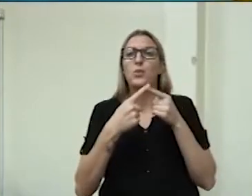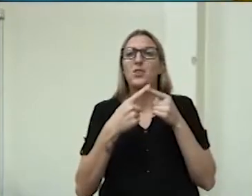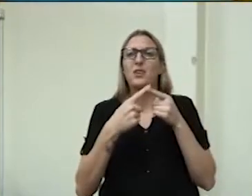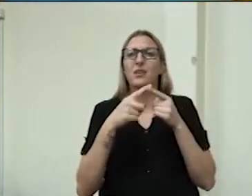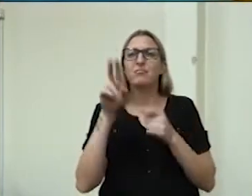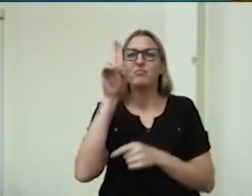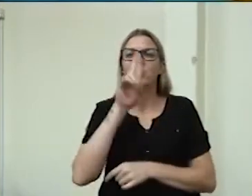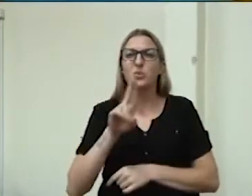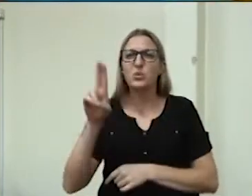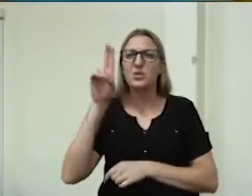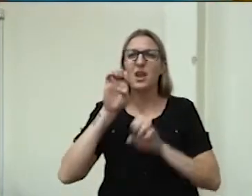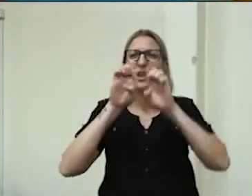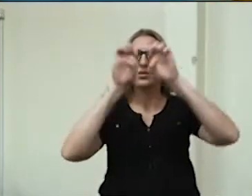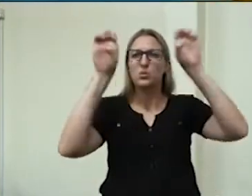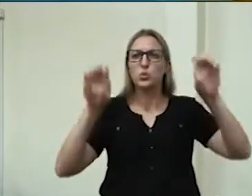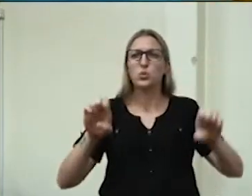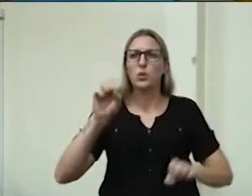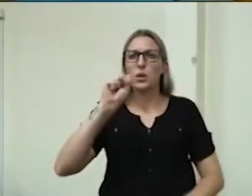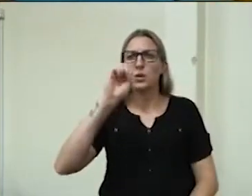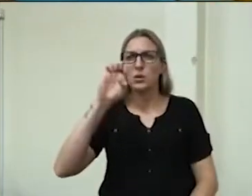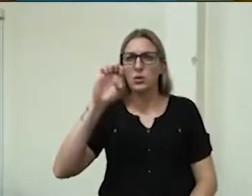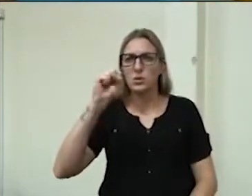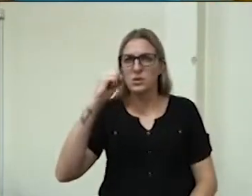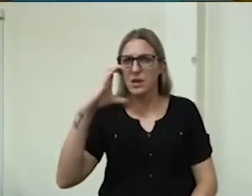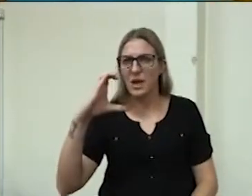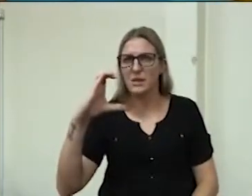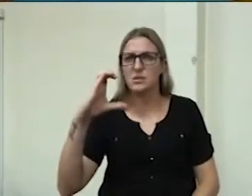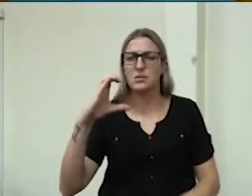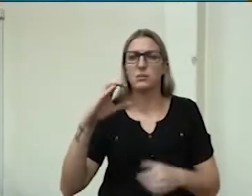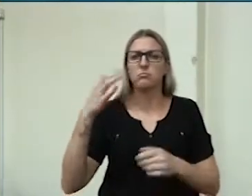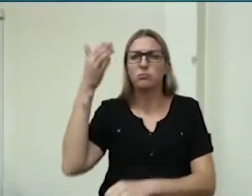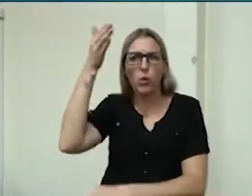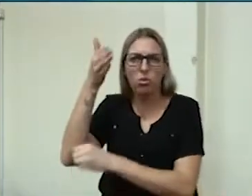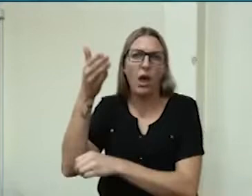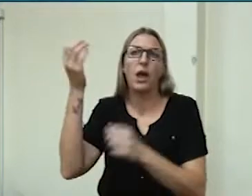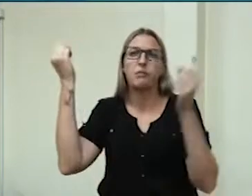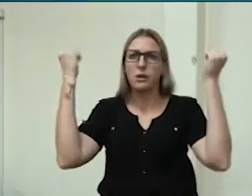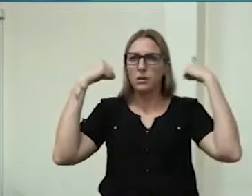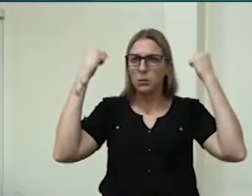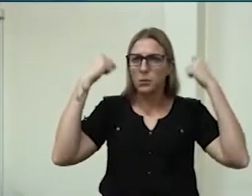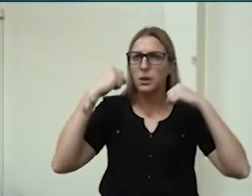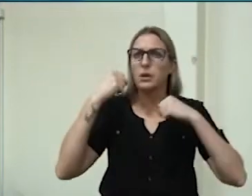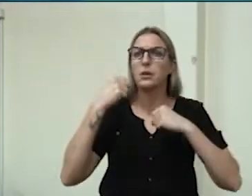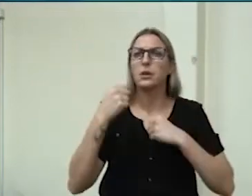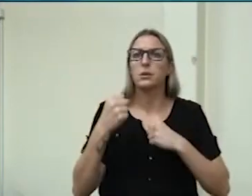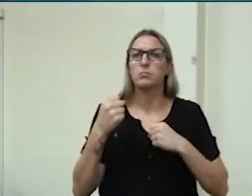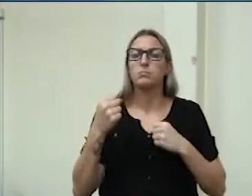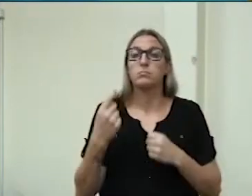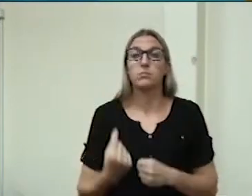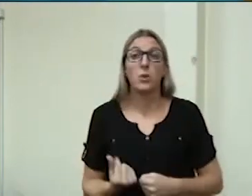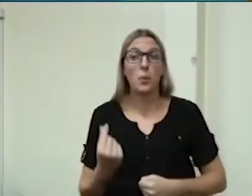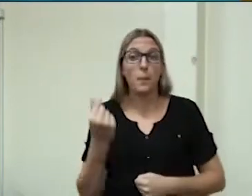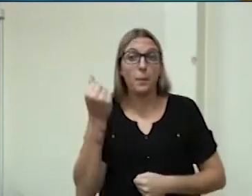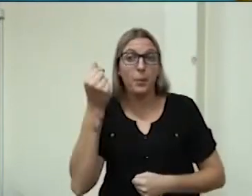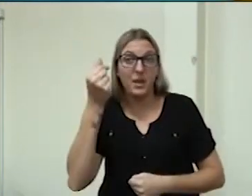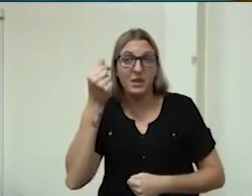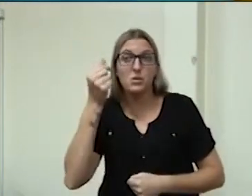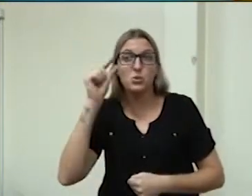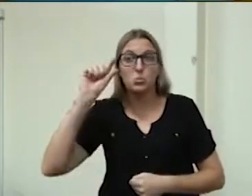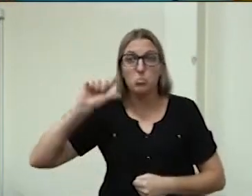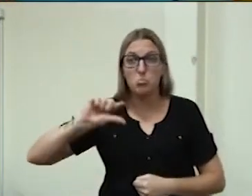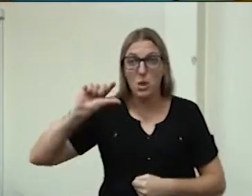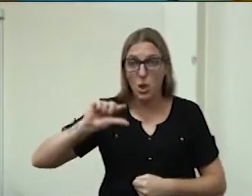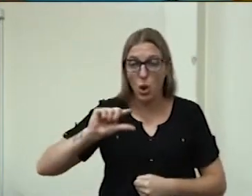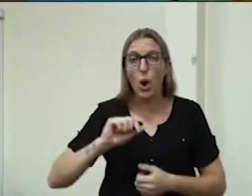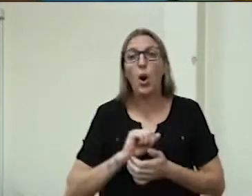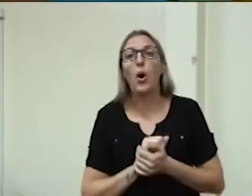os hotéis, a academia, a um preço mais acessível, talvez até similar ao dos próprios